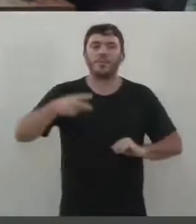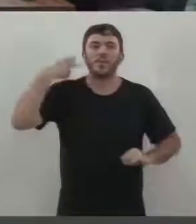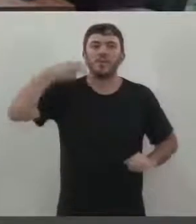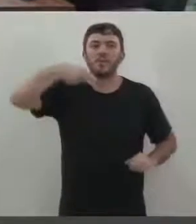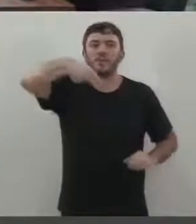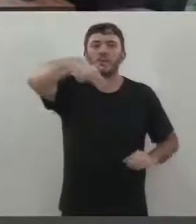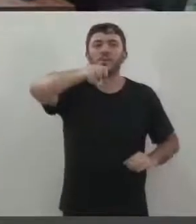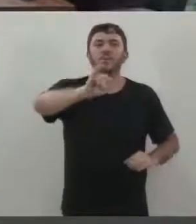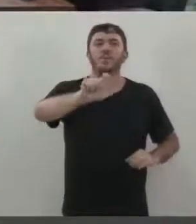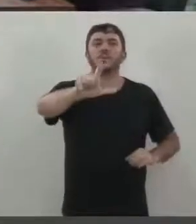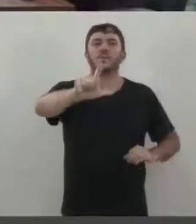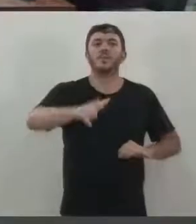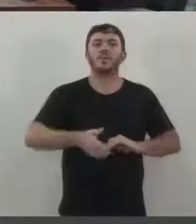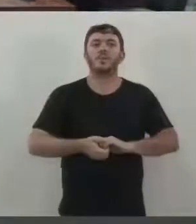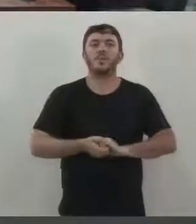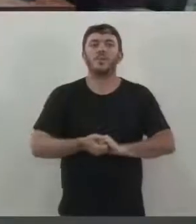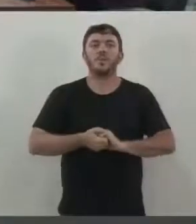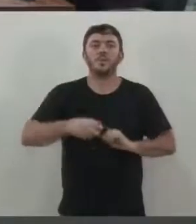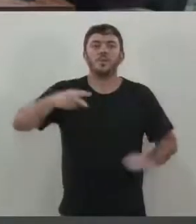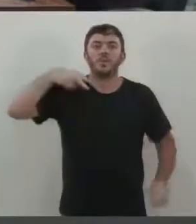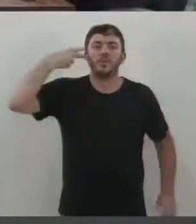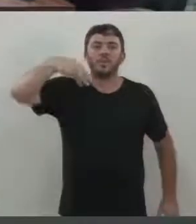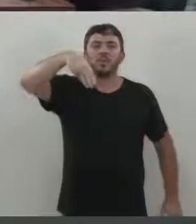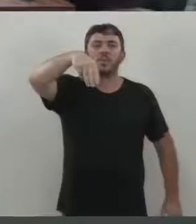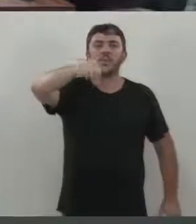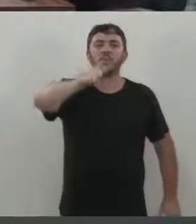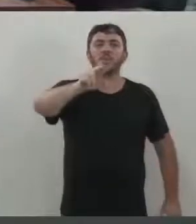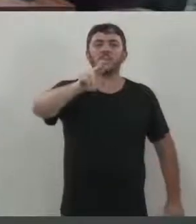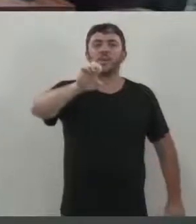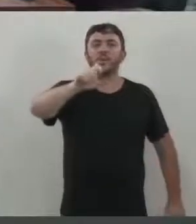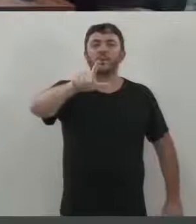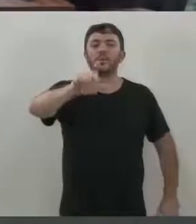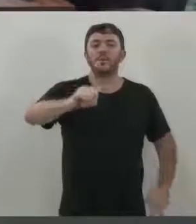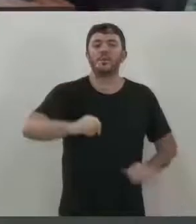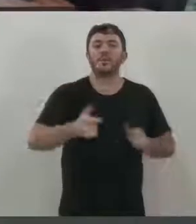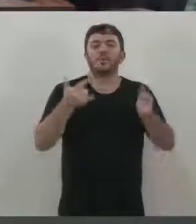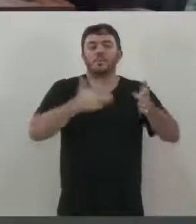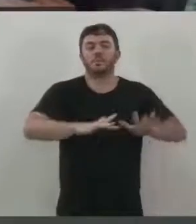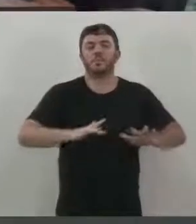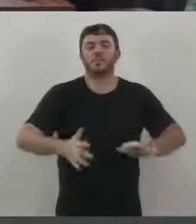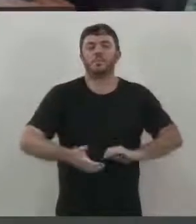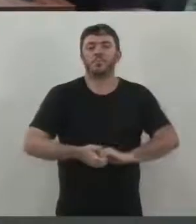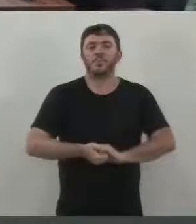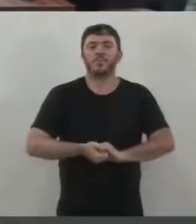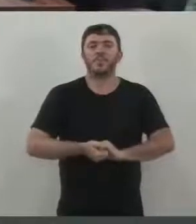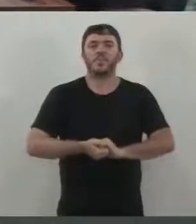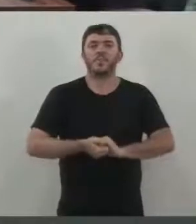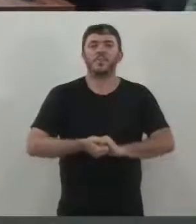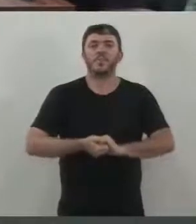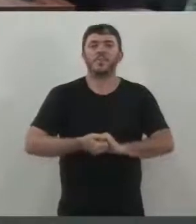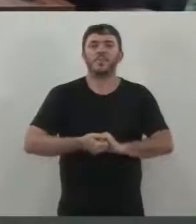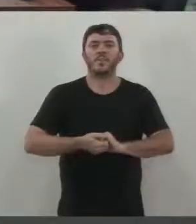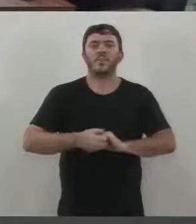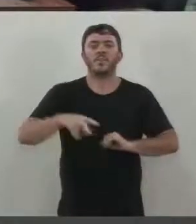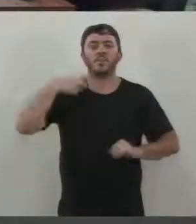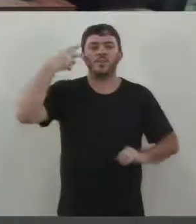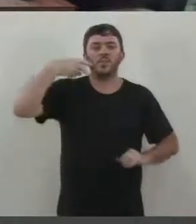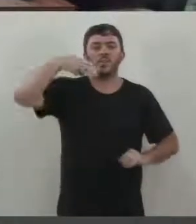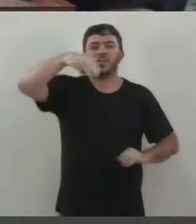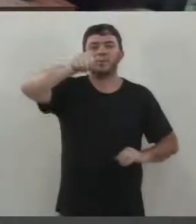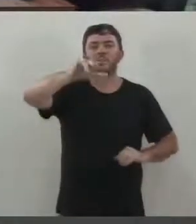Não. Vereador Marcelo Ferreira Leite. Dispenso. Vereador Márcio Melli, não veio,